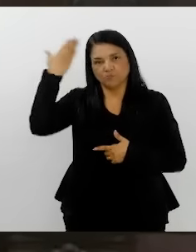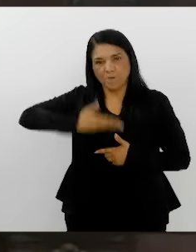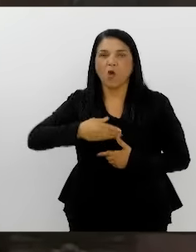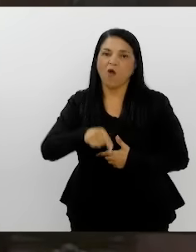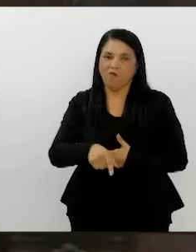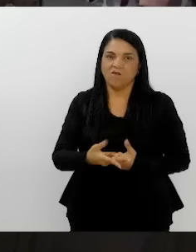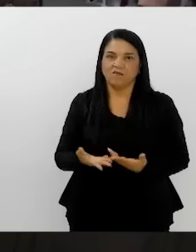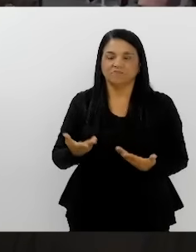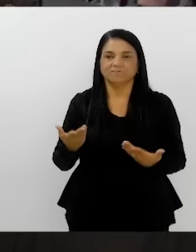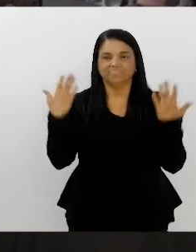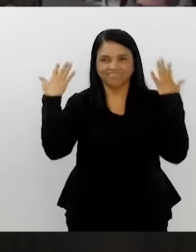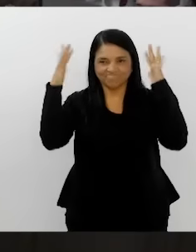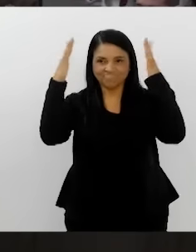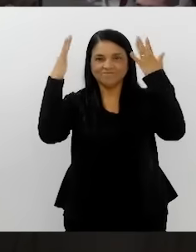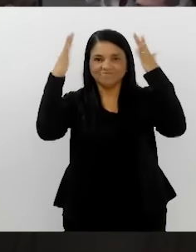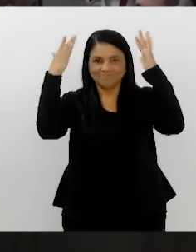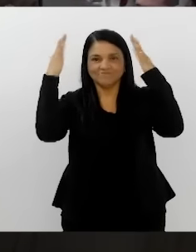quero